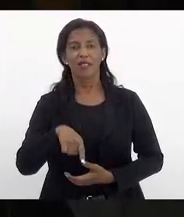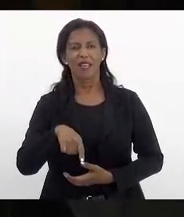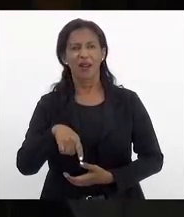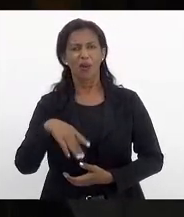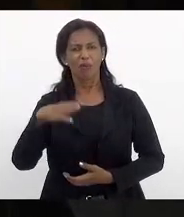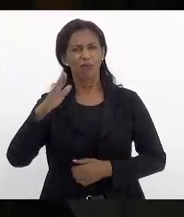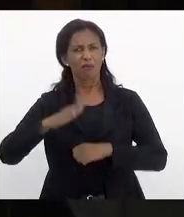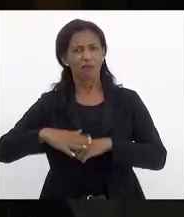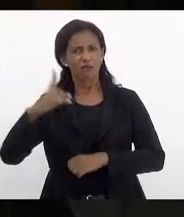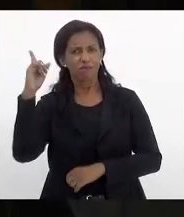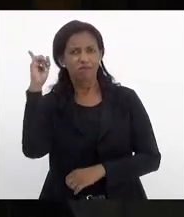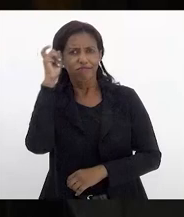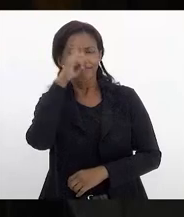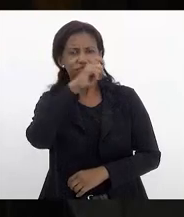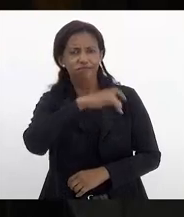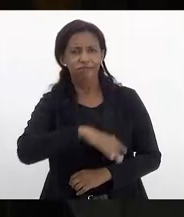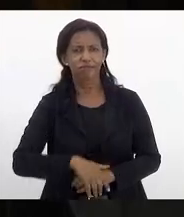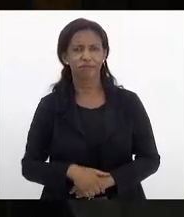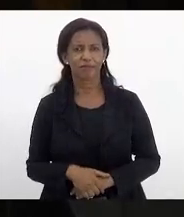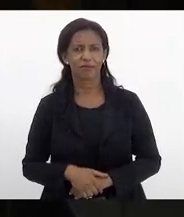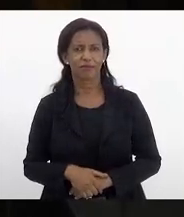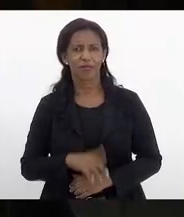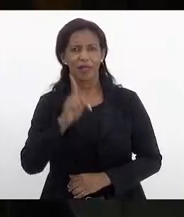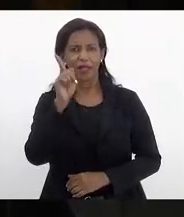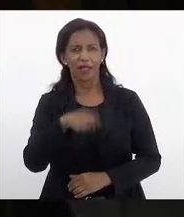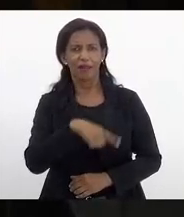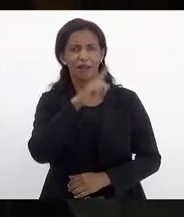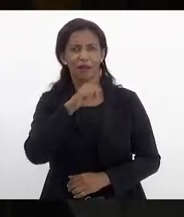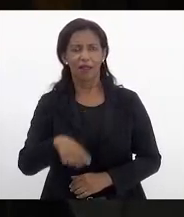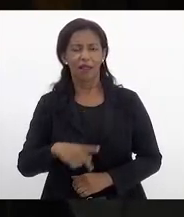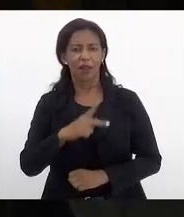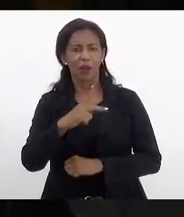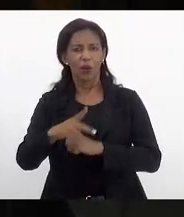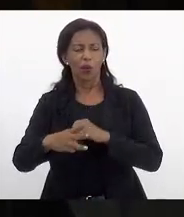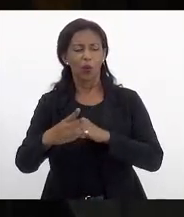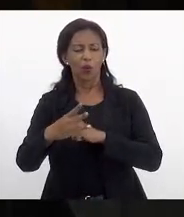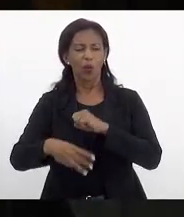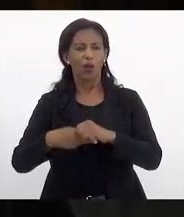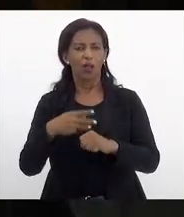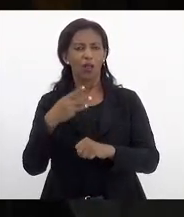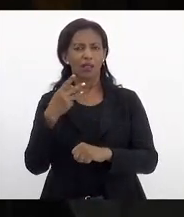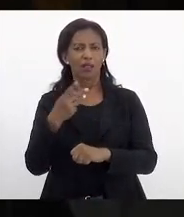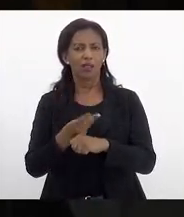cruel, que é extinguir o triênio. É